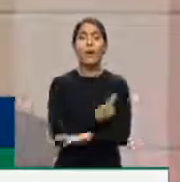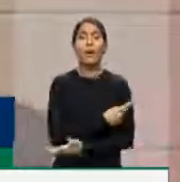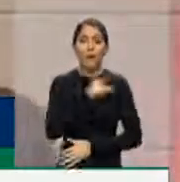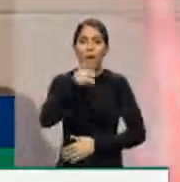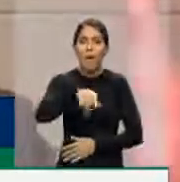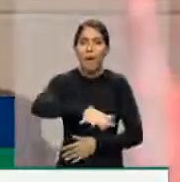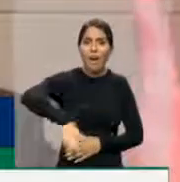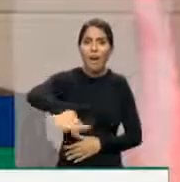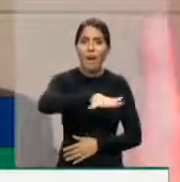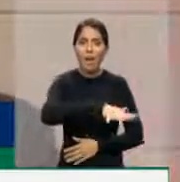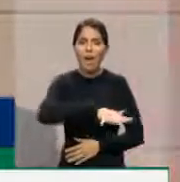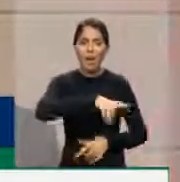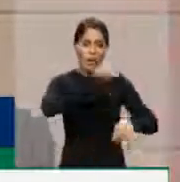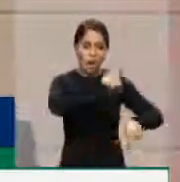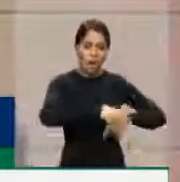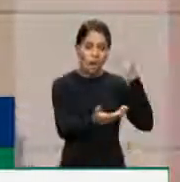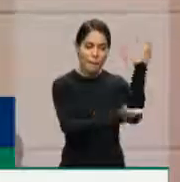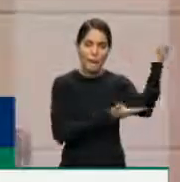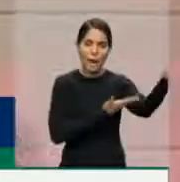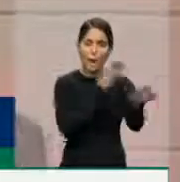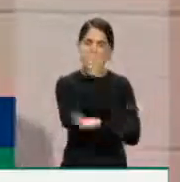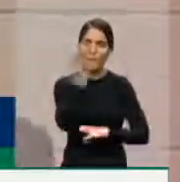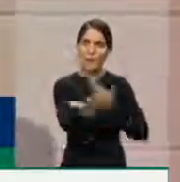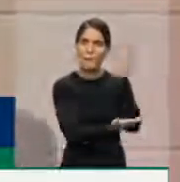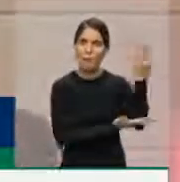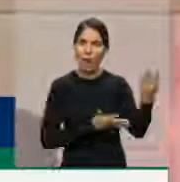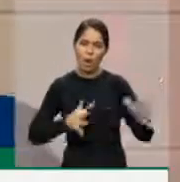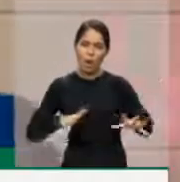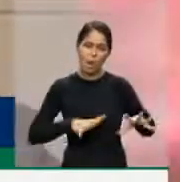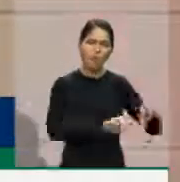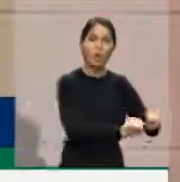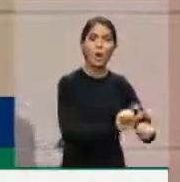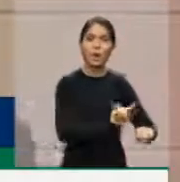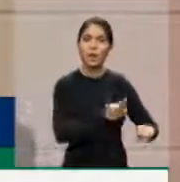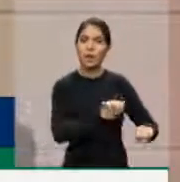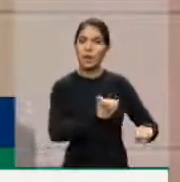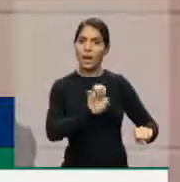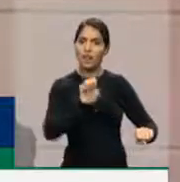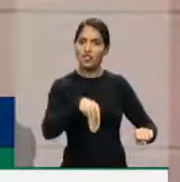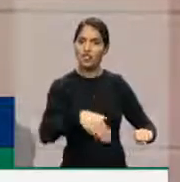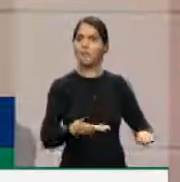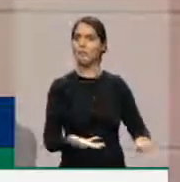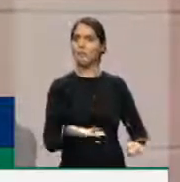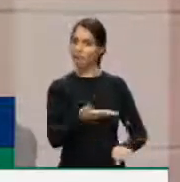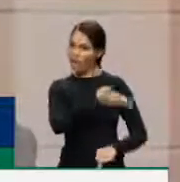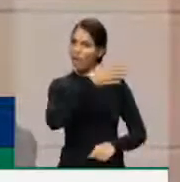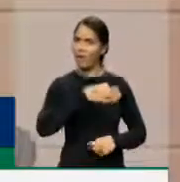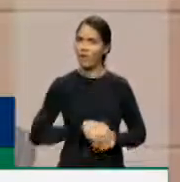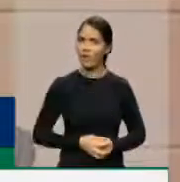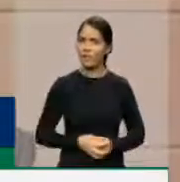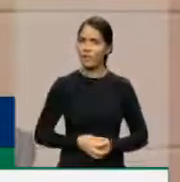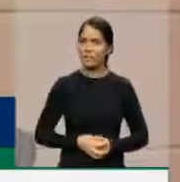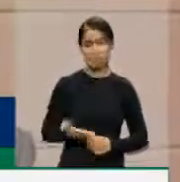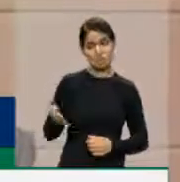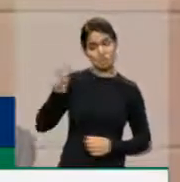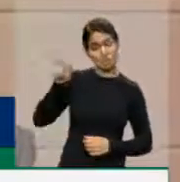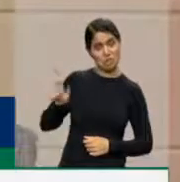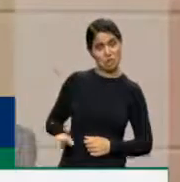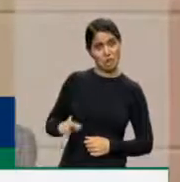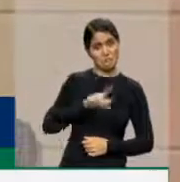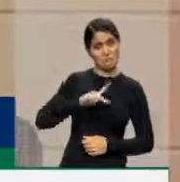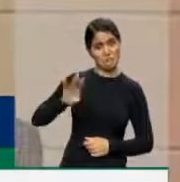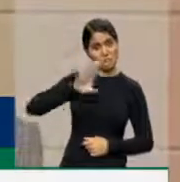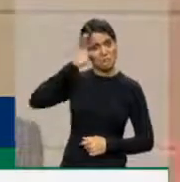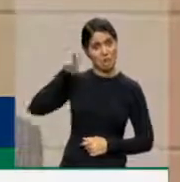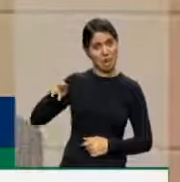que está sendo grilado. Ele, aliás, grande defensor dos grileiros nesse país,